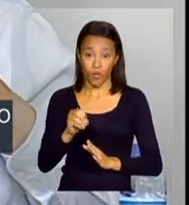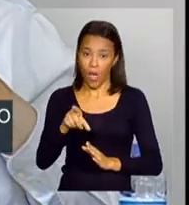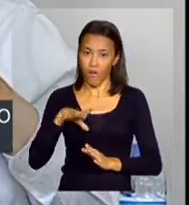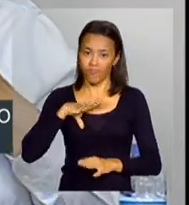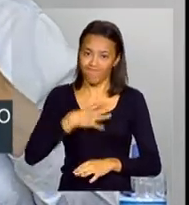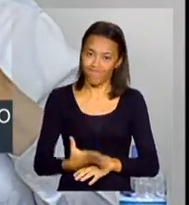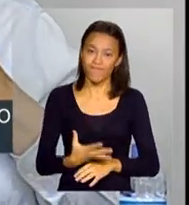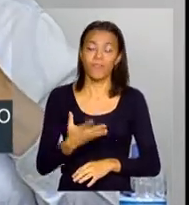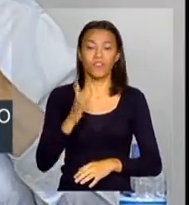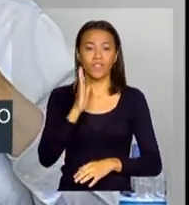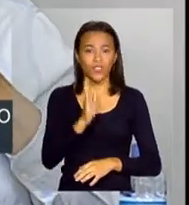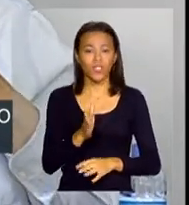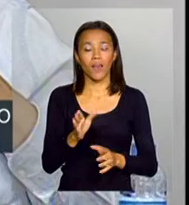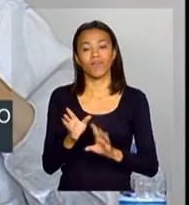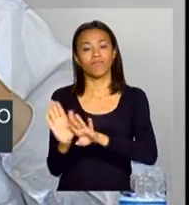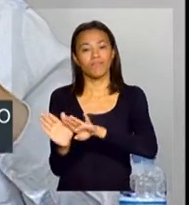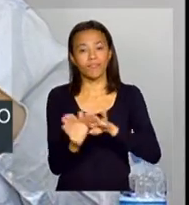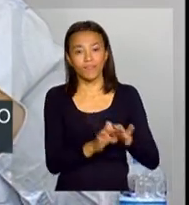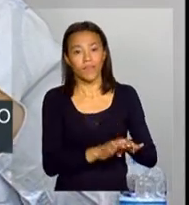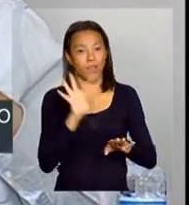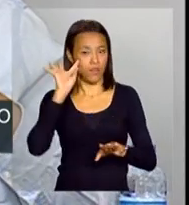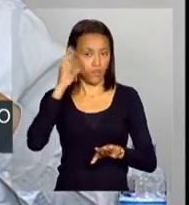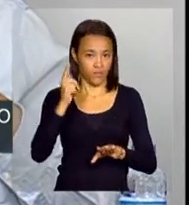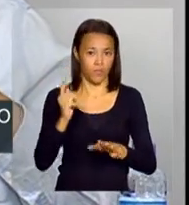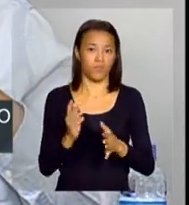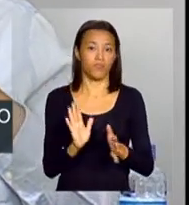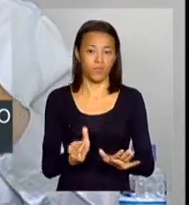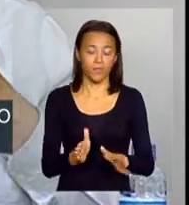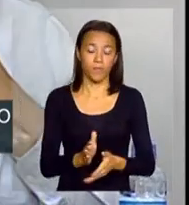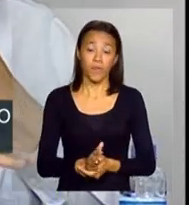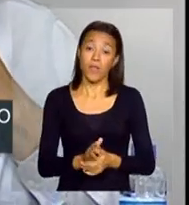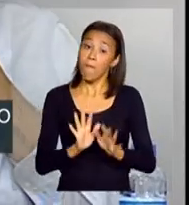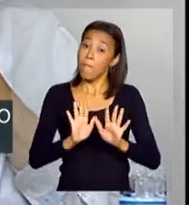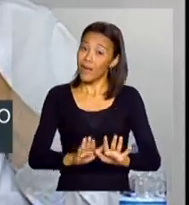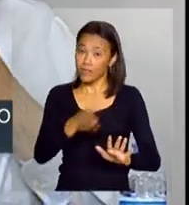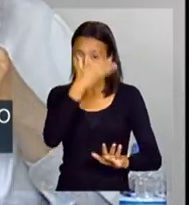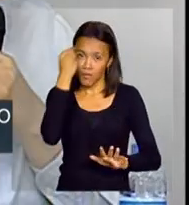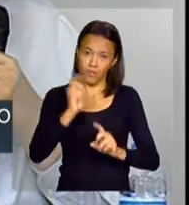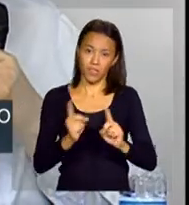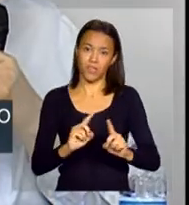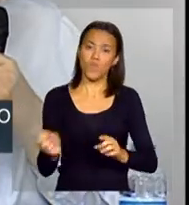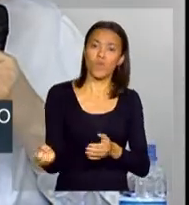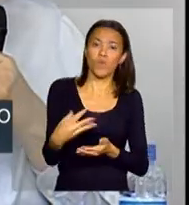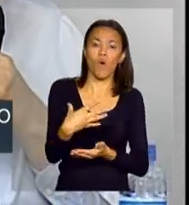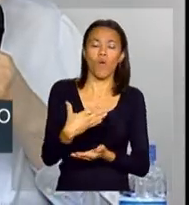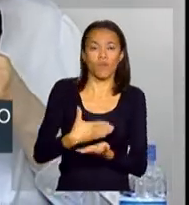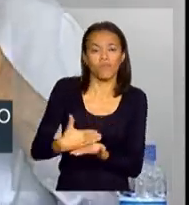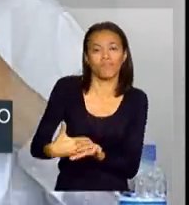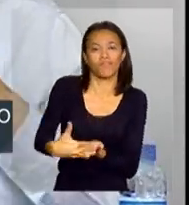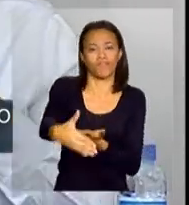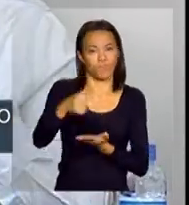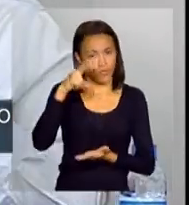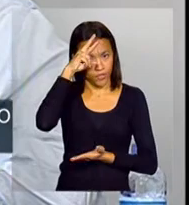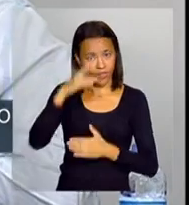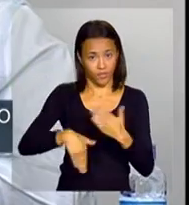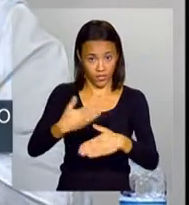um desafio que já virara de página no Resemete, não a esquecer, mas a escrever uma nova história de desenvolvimento sustentável no país a